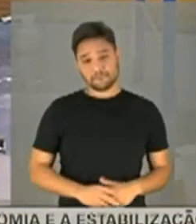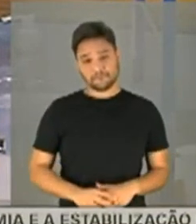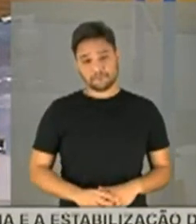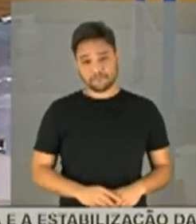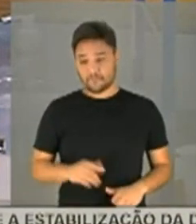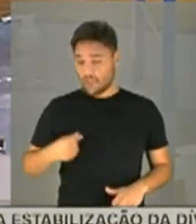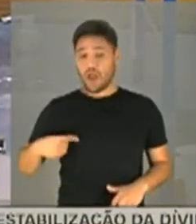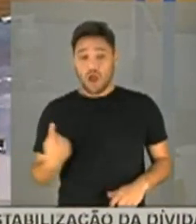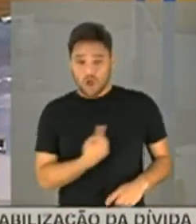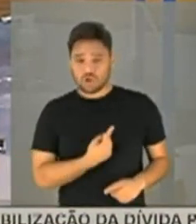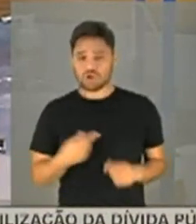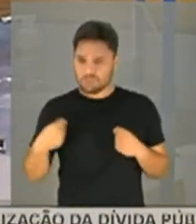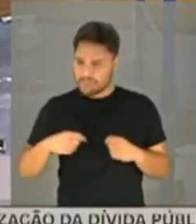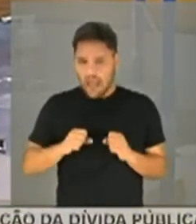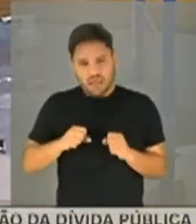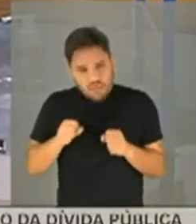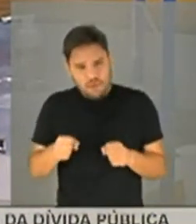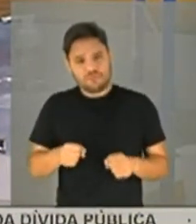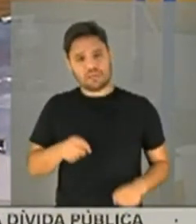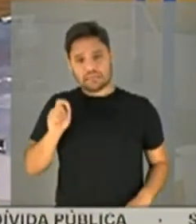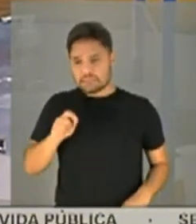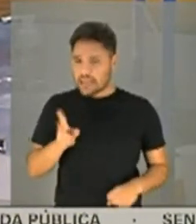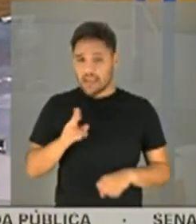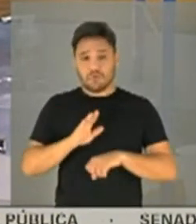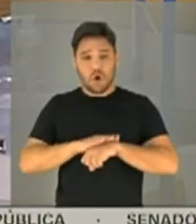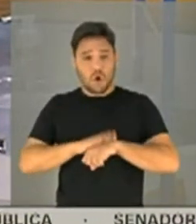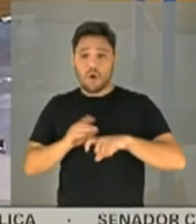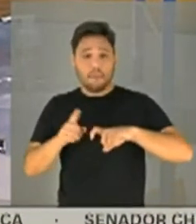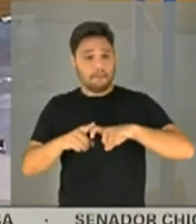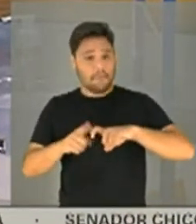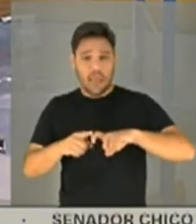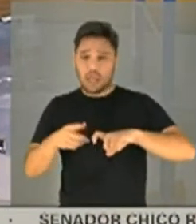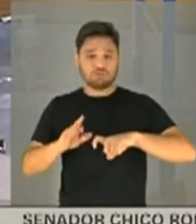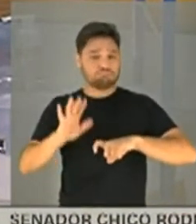que a gente deve defender sempre a autonomia médica. Muito obrigado, senhora presidente.